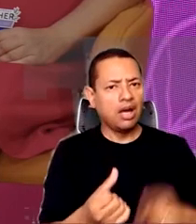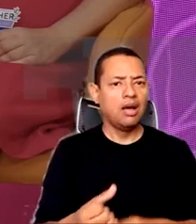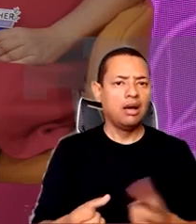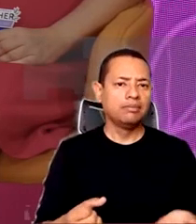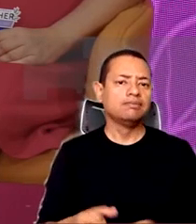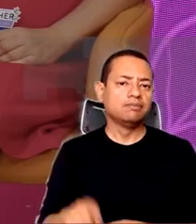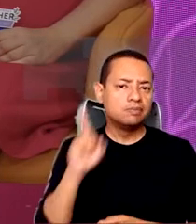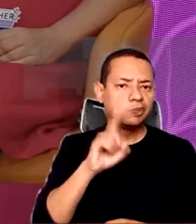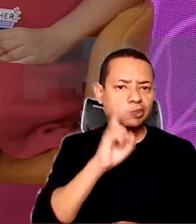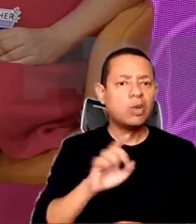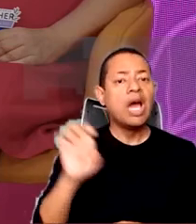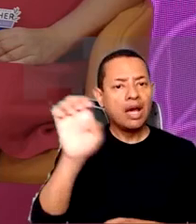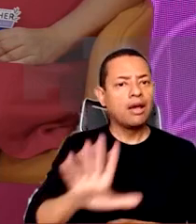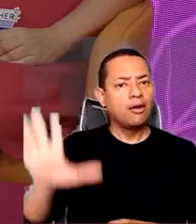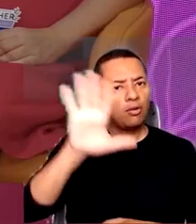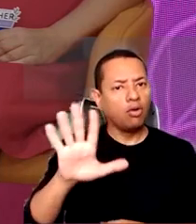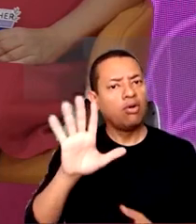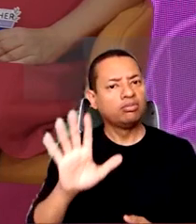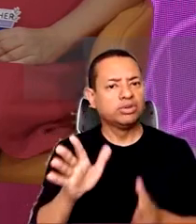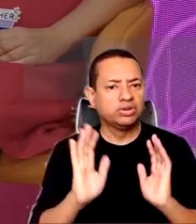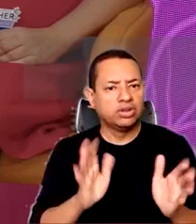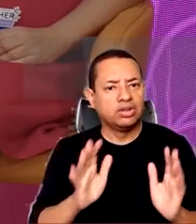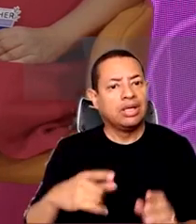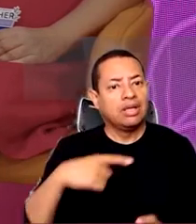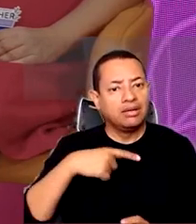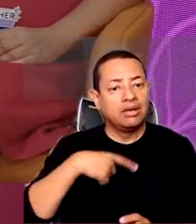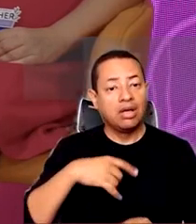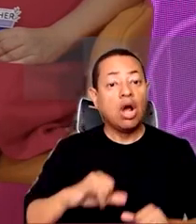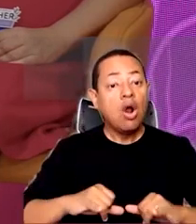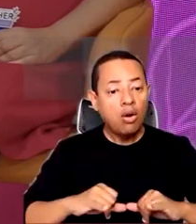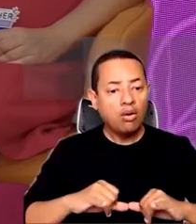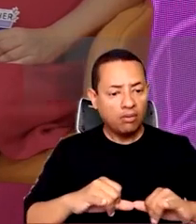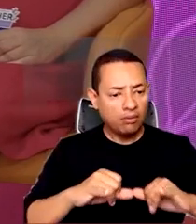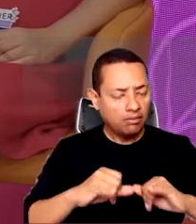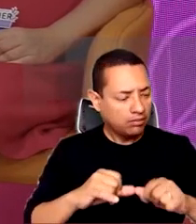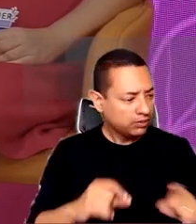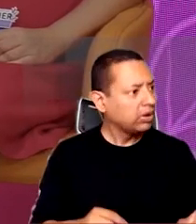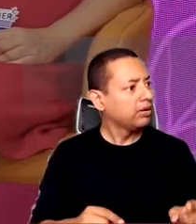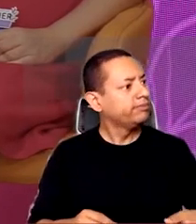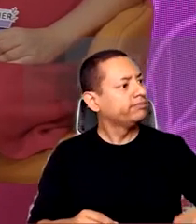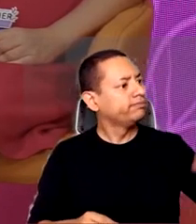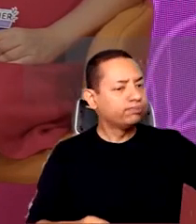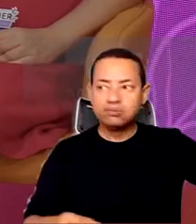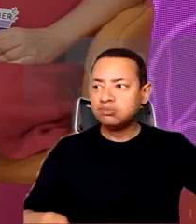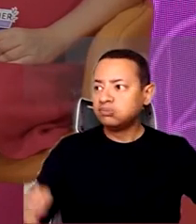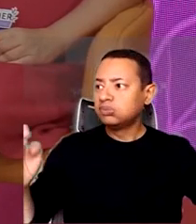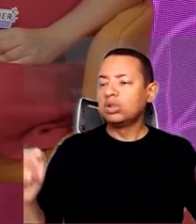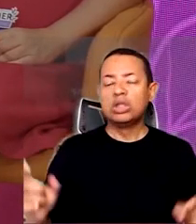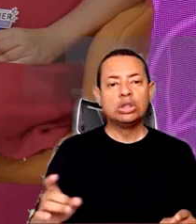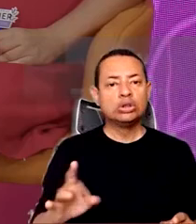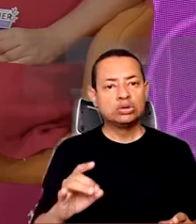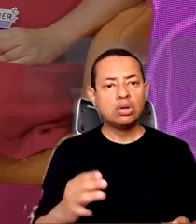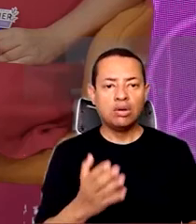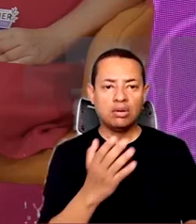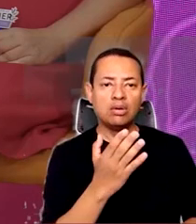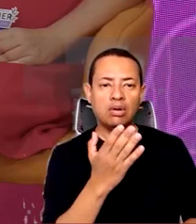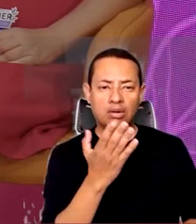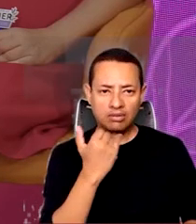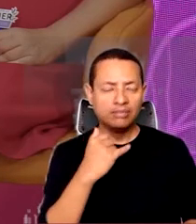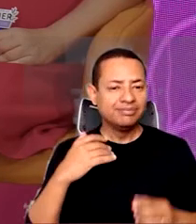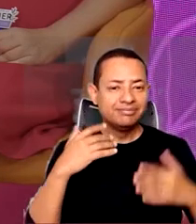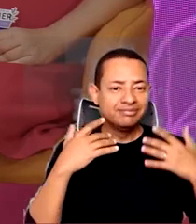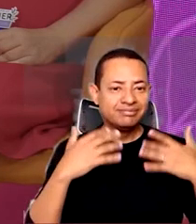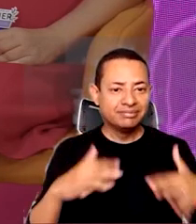nos Estados Unidos na Europa você chega tem Lojas assim corredores só com freezers com alimentação natural mas no Brasil não se falava ainda